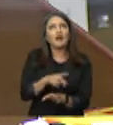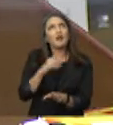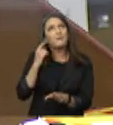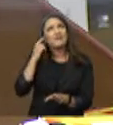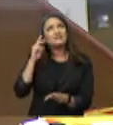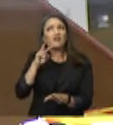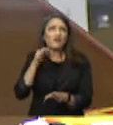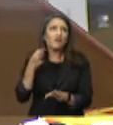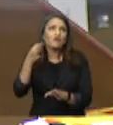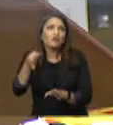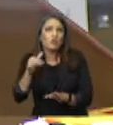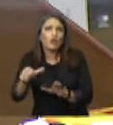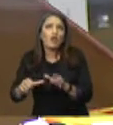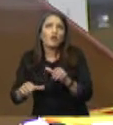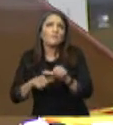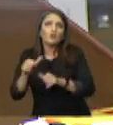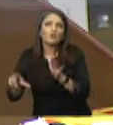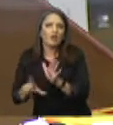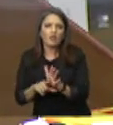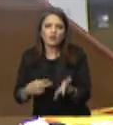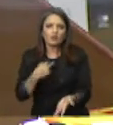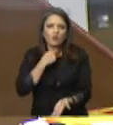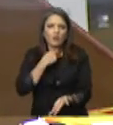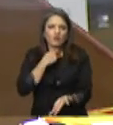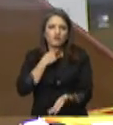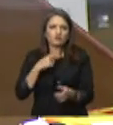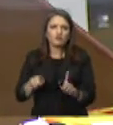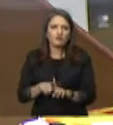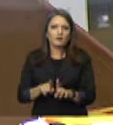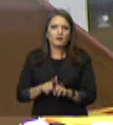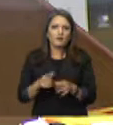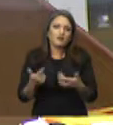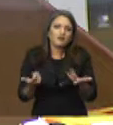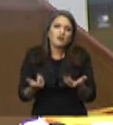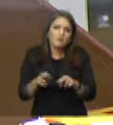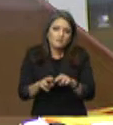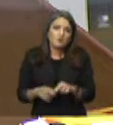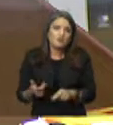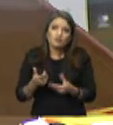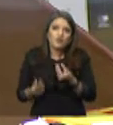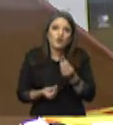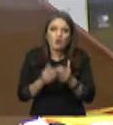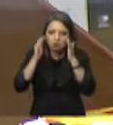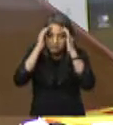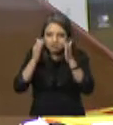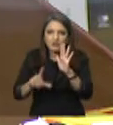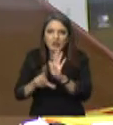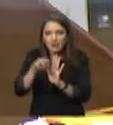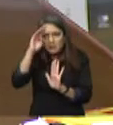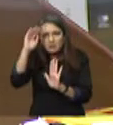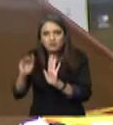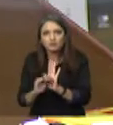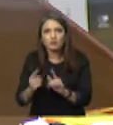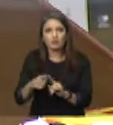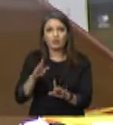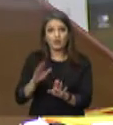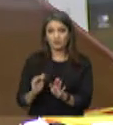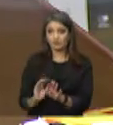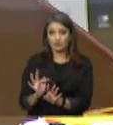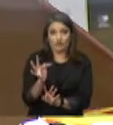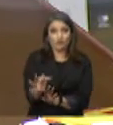norma superveniente mente agitada donde também não seria concebível seu cumprimento voluntário o contemporâneo aos fatos